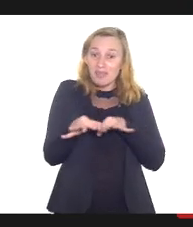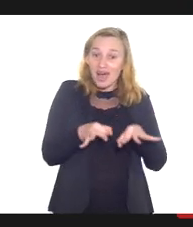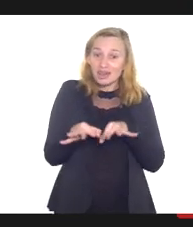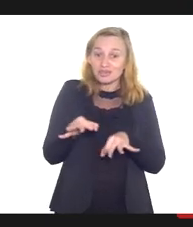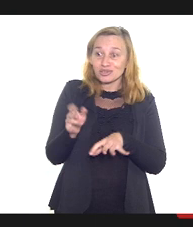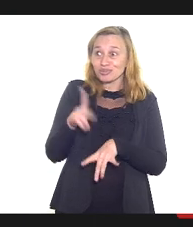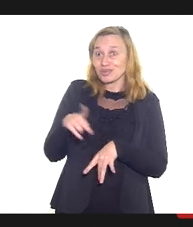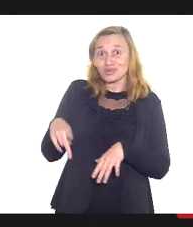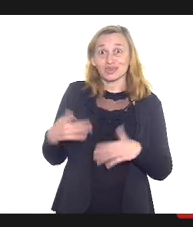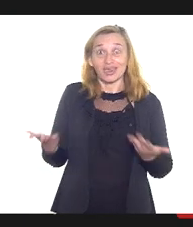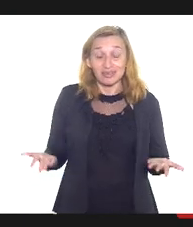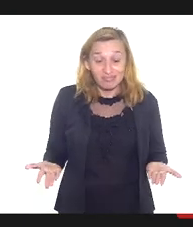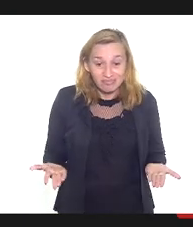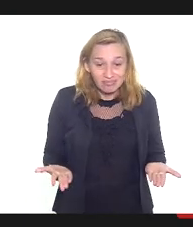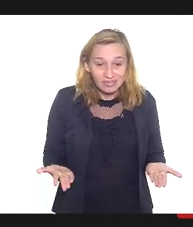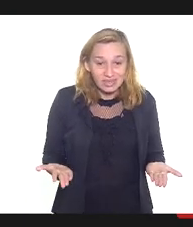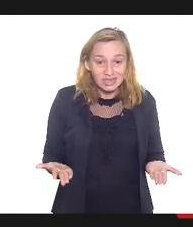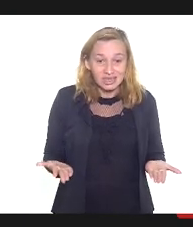lei